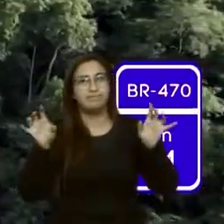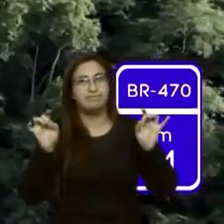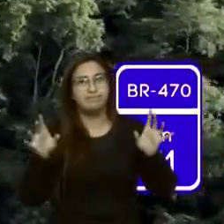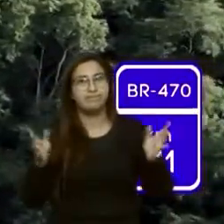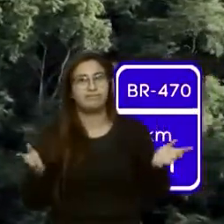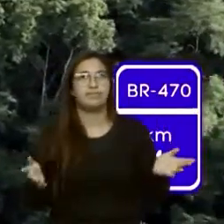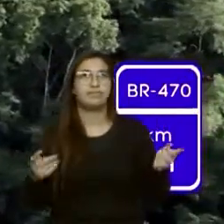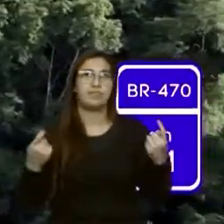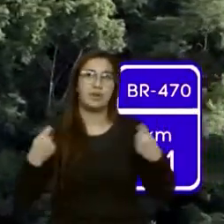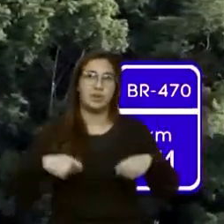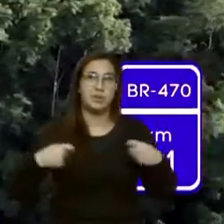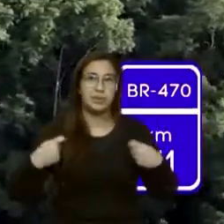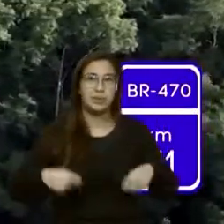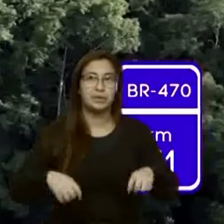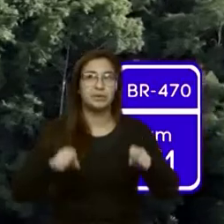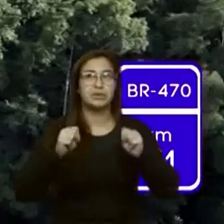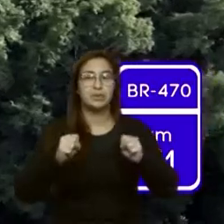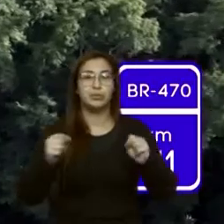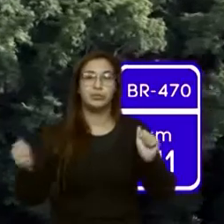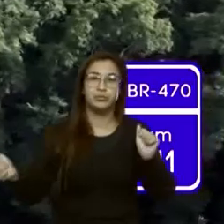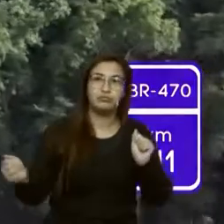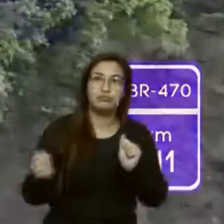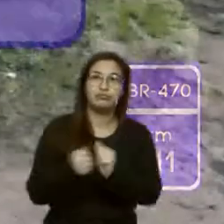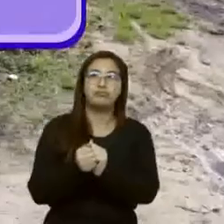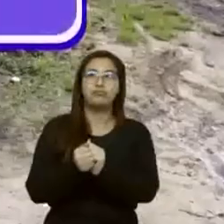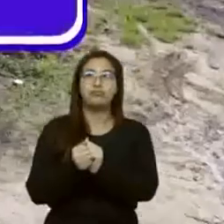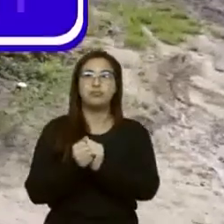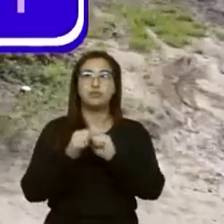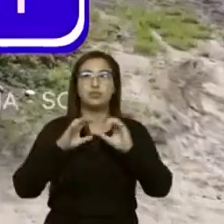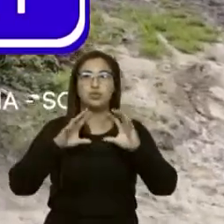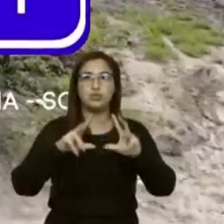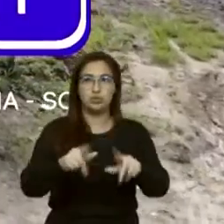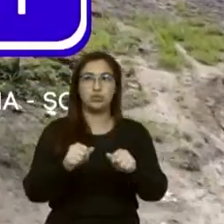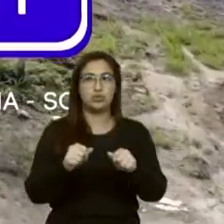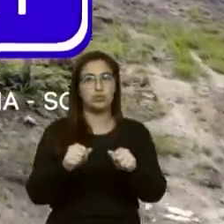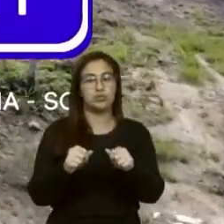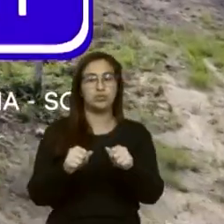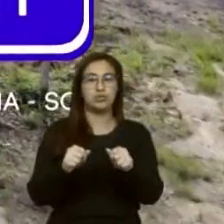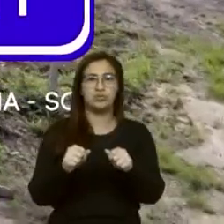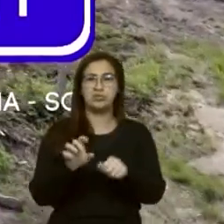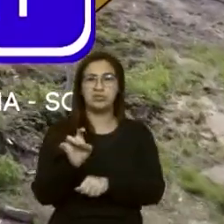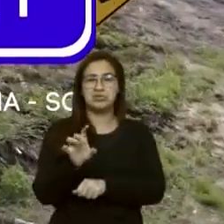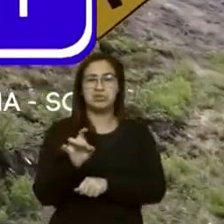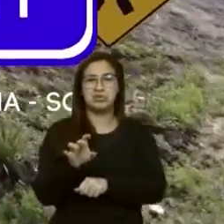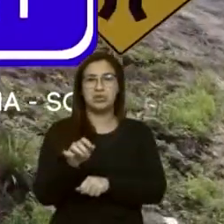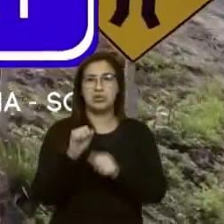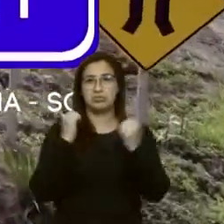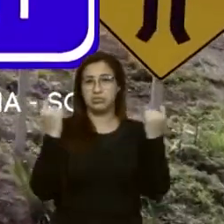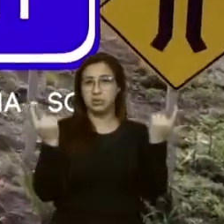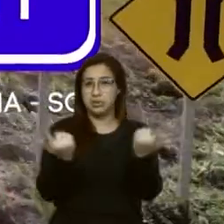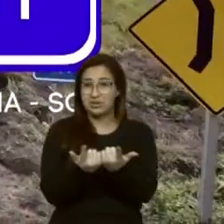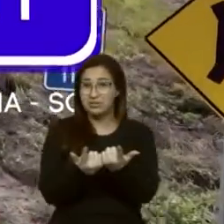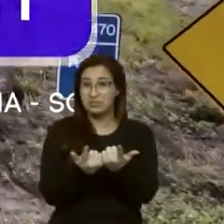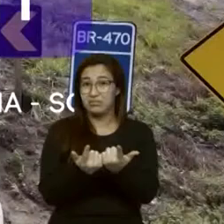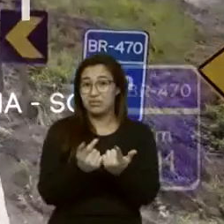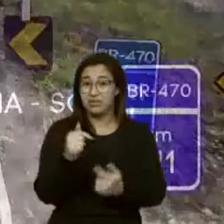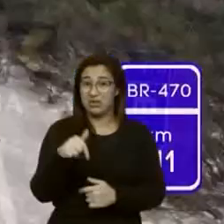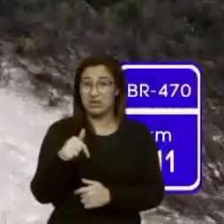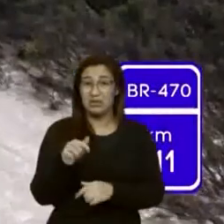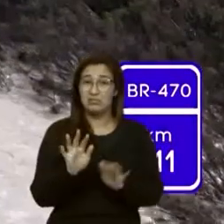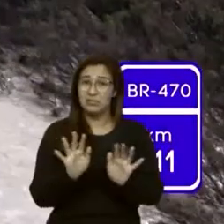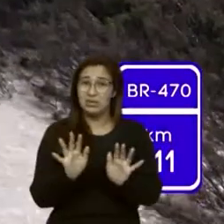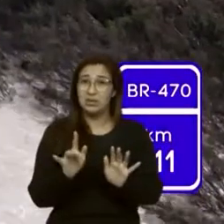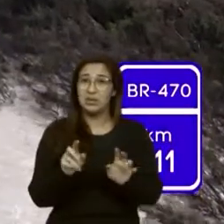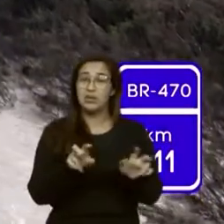que nós possamos nos juntar, todos, não é só a Assembleia Legislativa, mas sim a